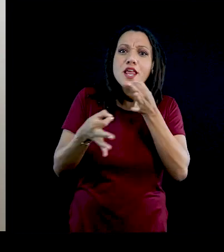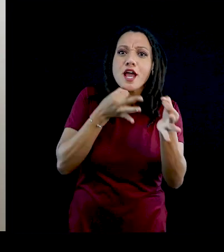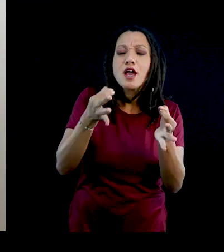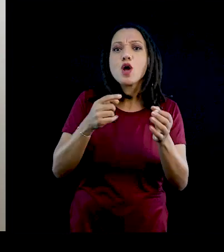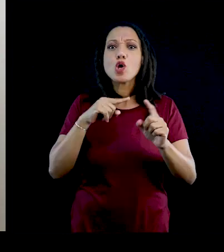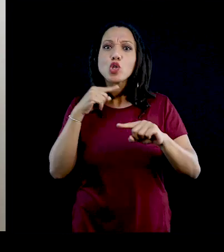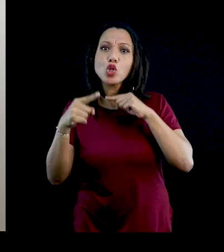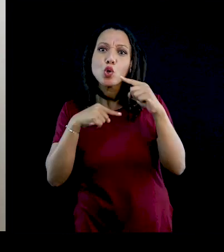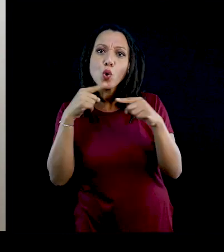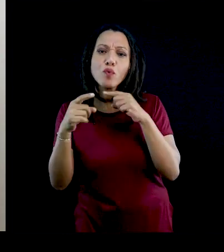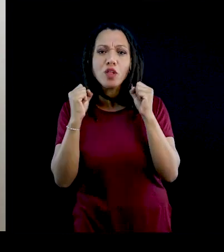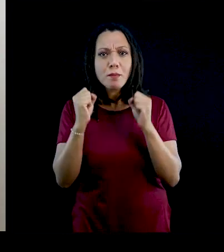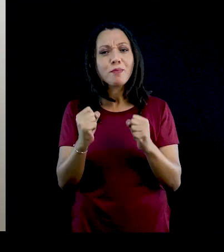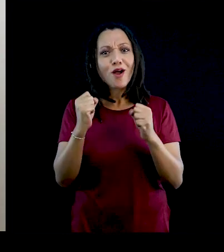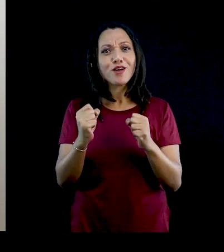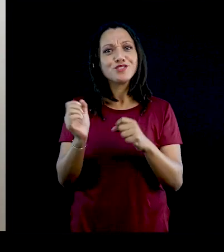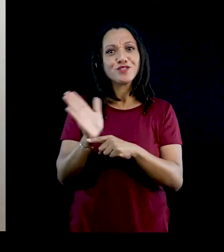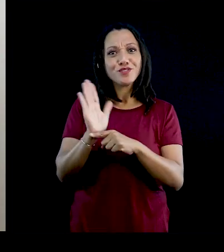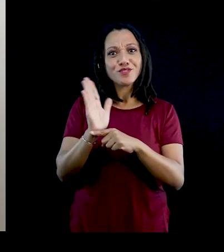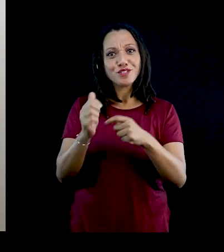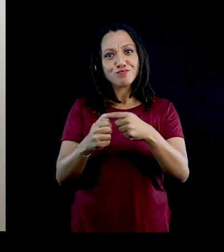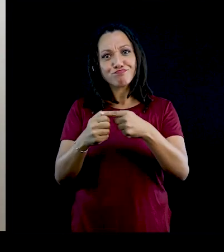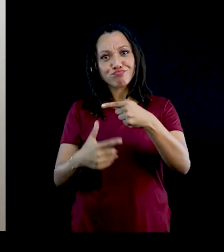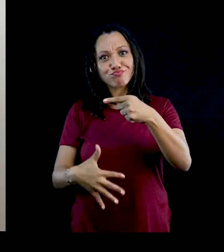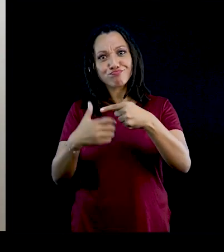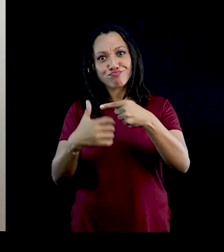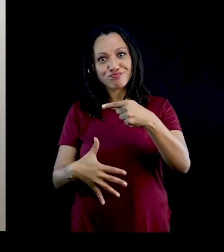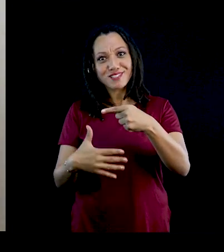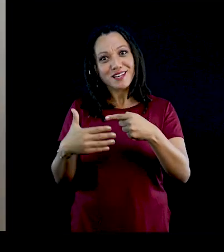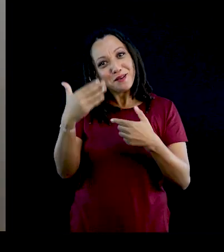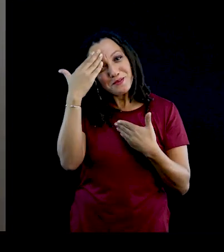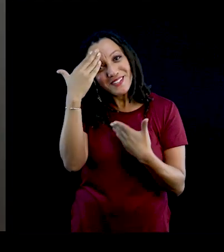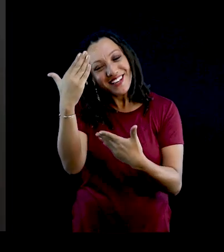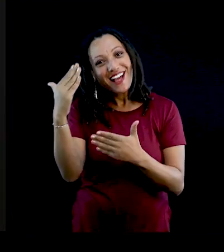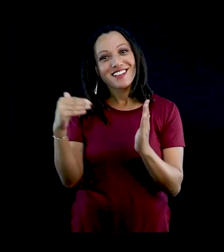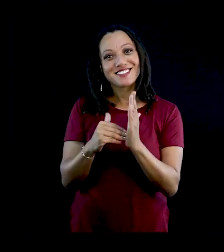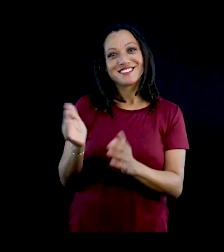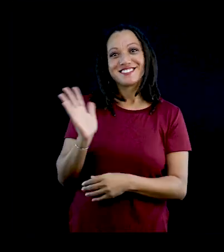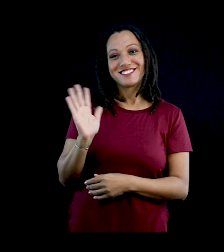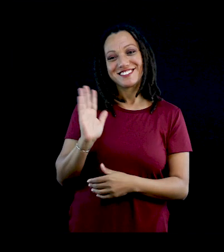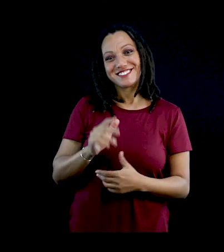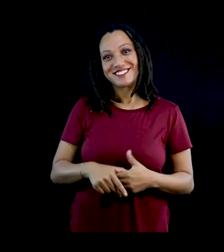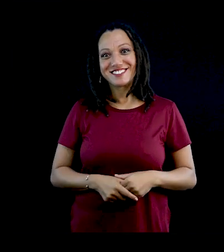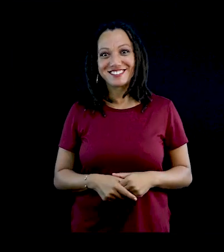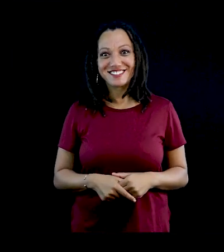aqui embaixo desse vídeo, tá bom? Muito obrigado e até o próximo vídeo.